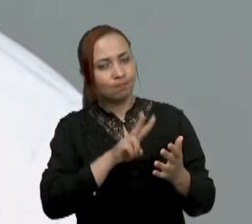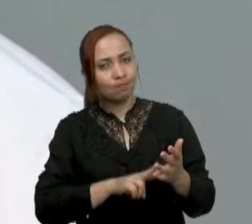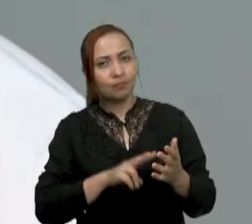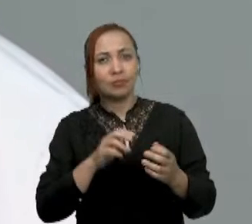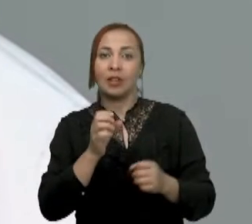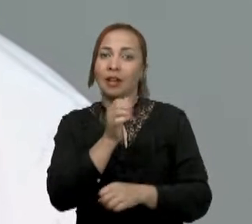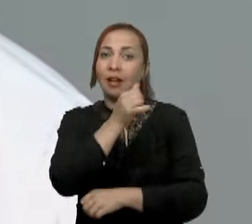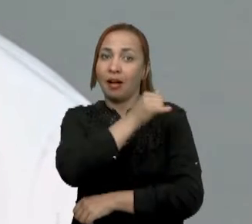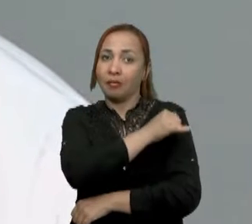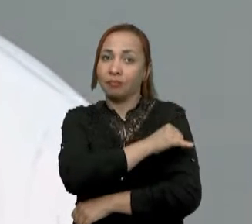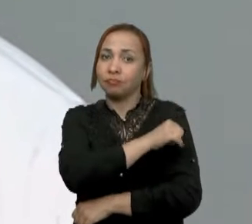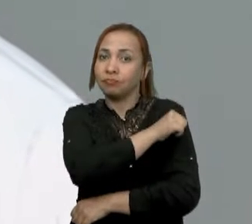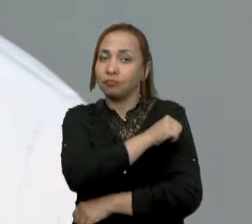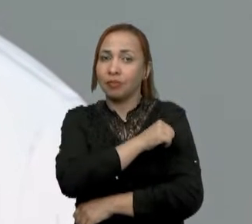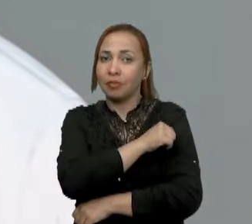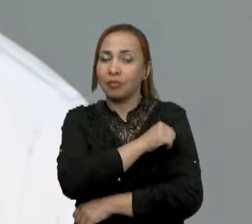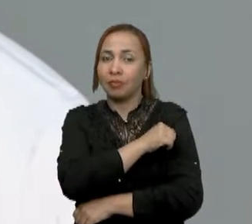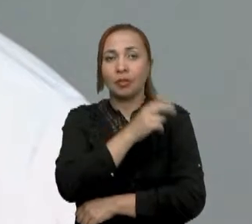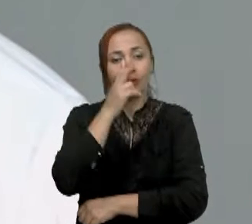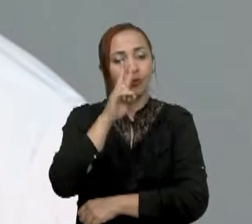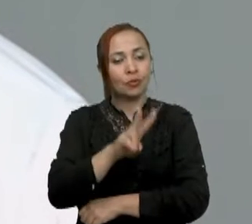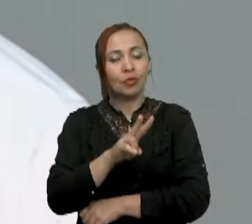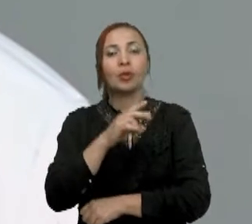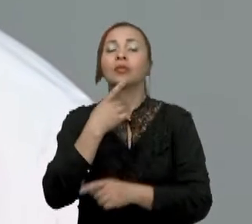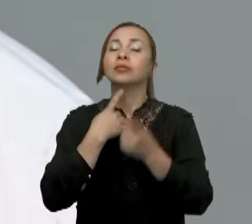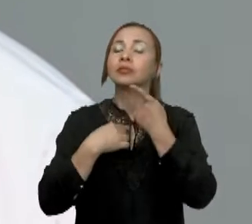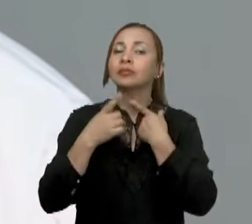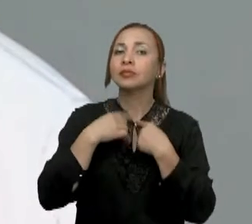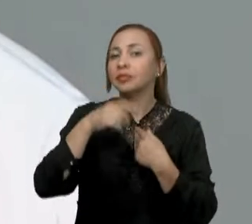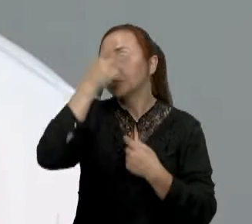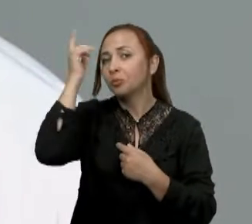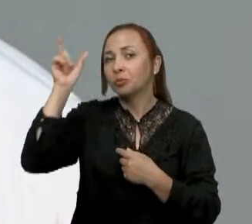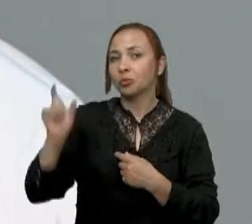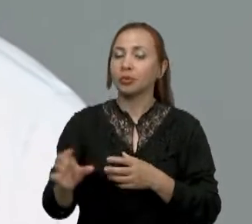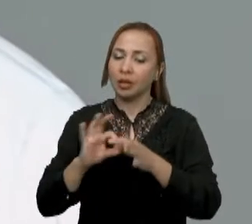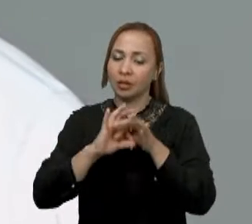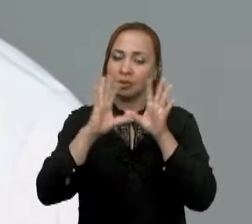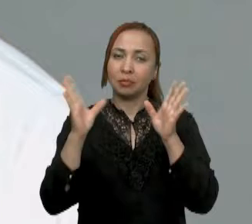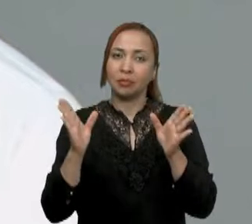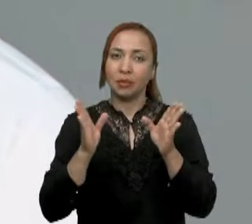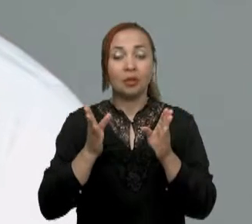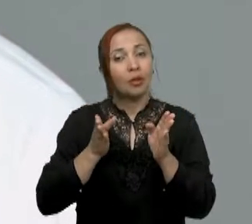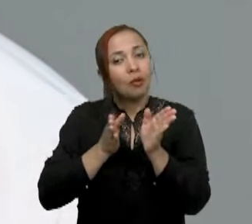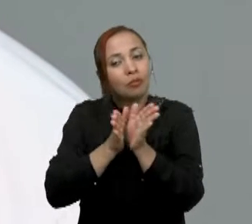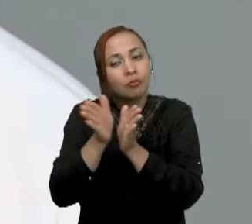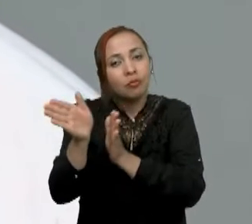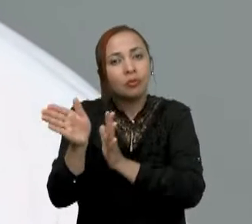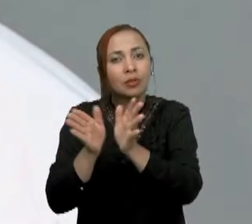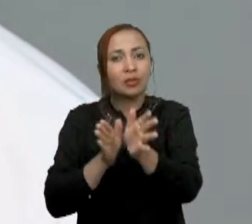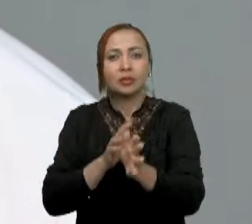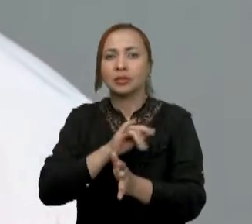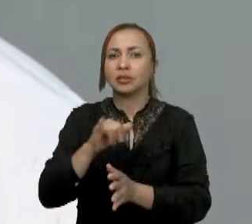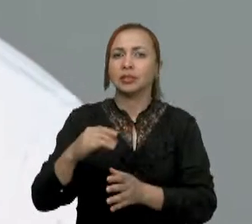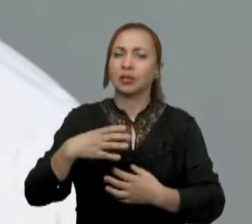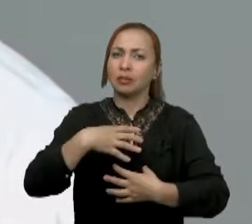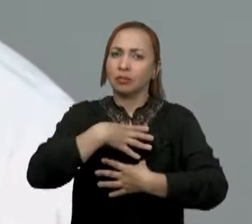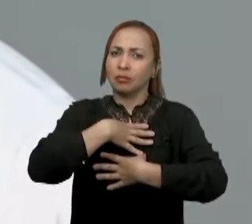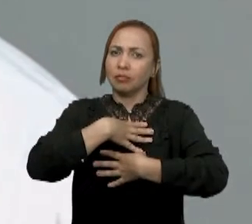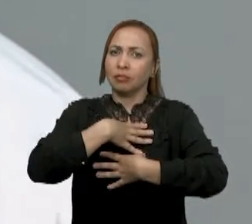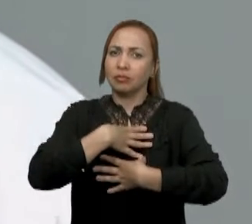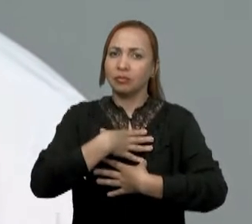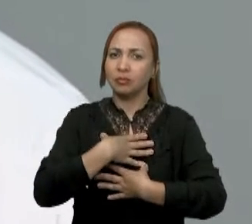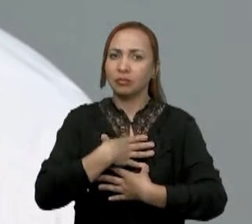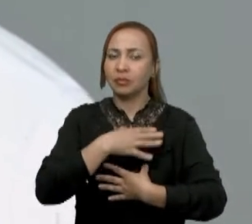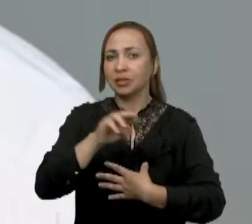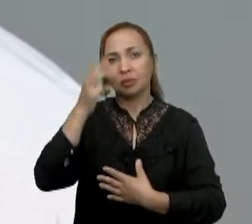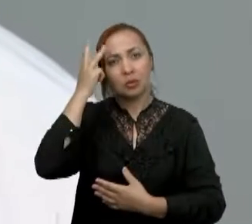enfermagem enfermagem ver qual é a necessidade desse paciente e daí é liberado o fluxo citam um pneu mousse para um